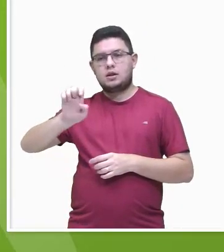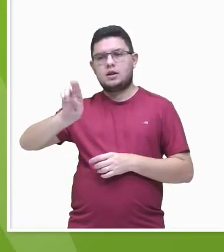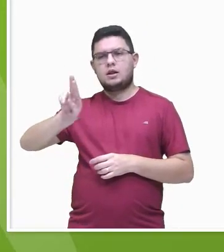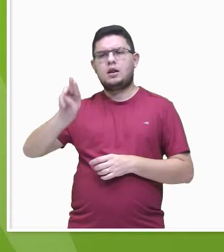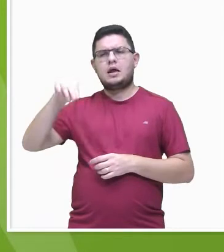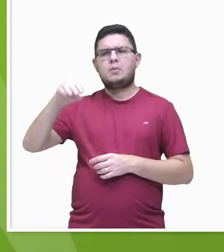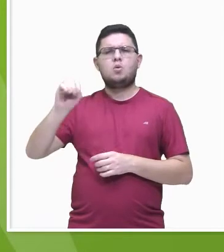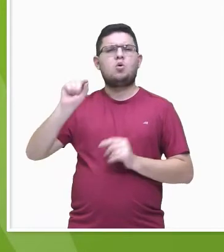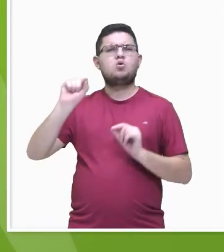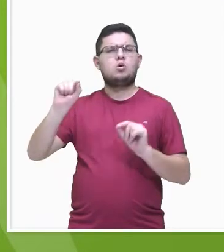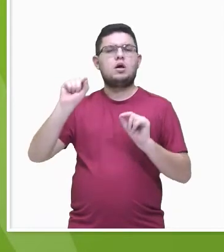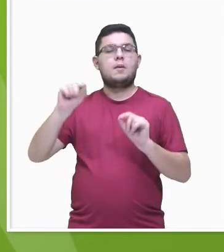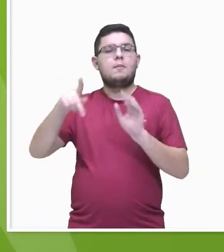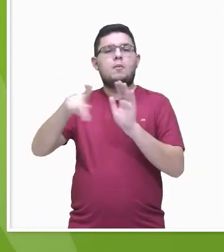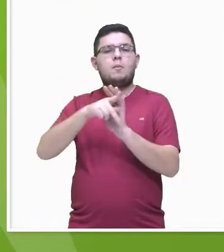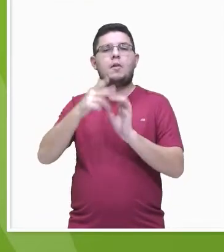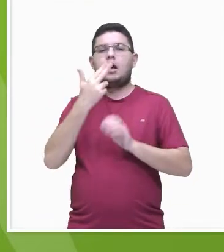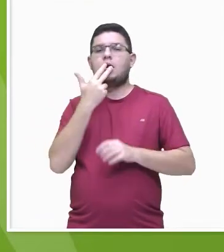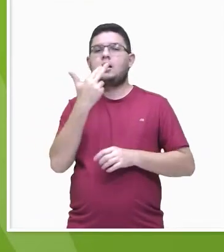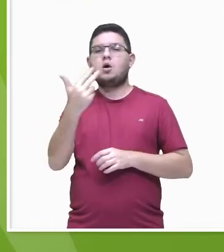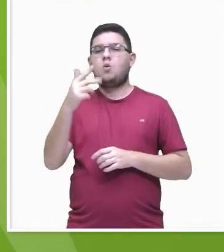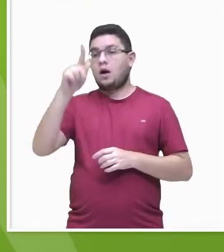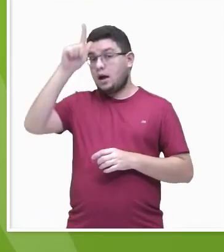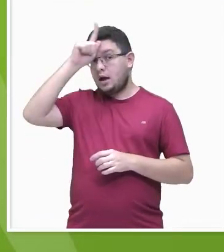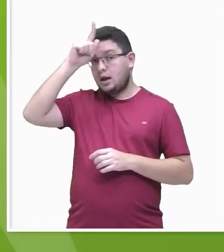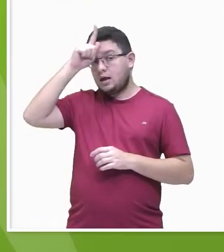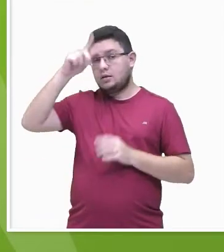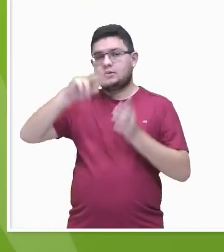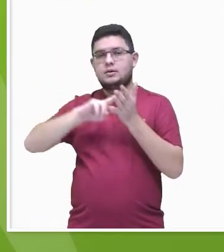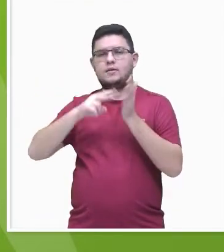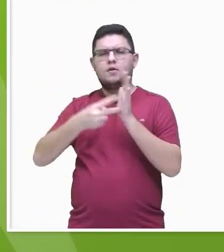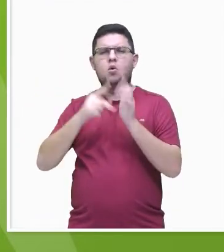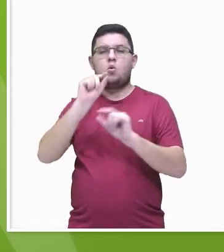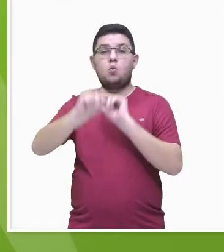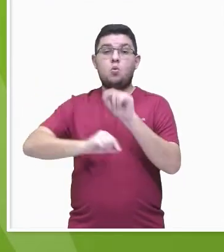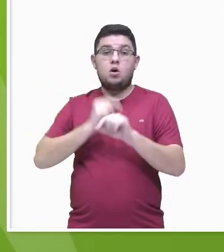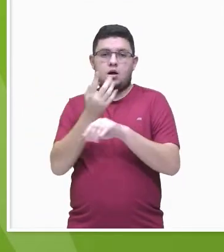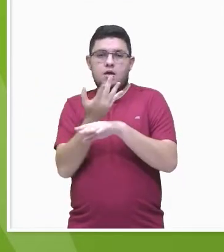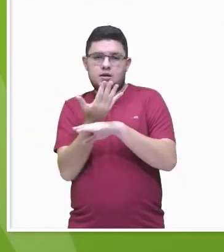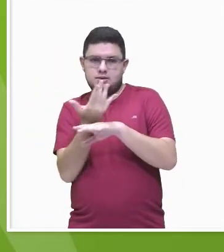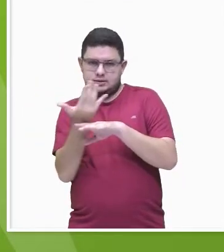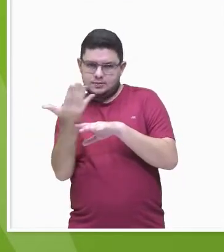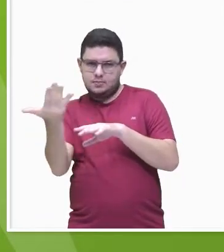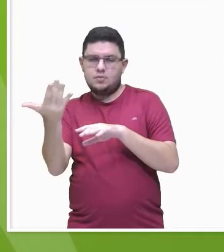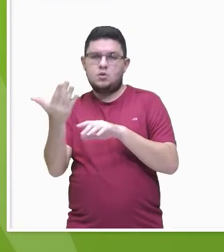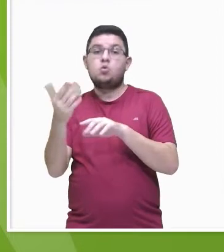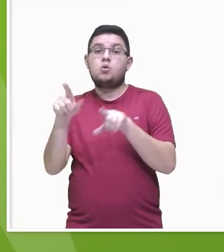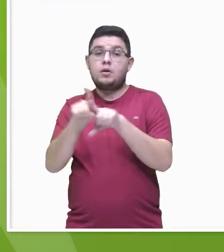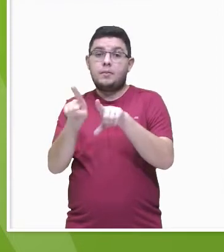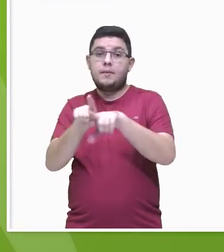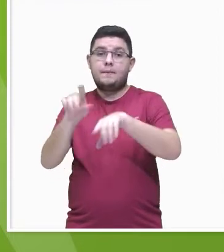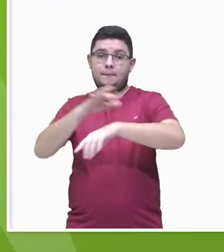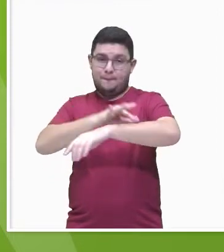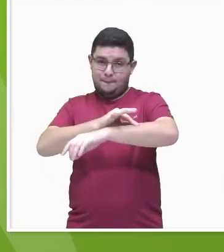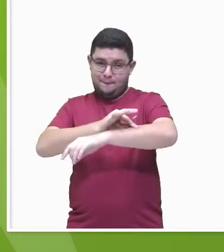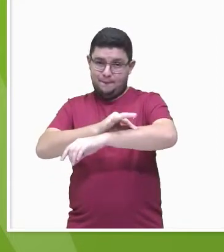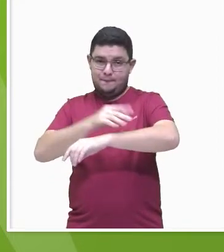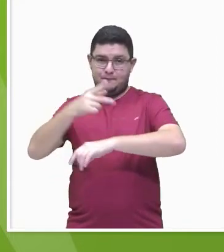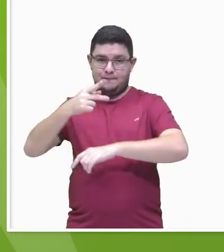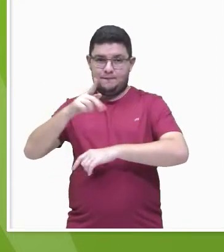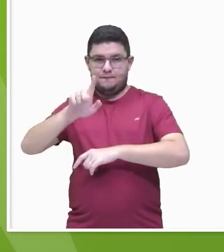grego equinos, que quer dizer espinhos, e derma, que quer dizer pele. Então,